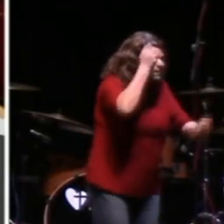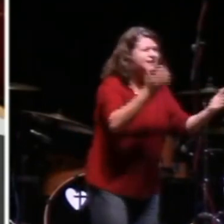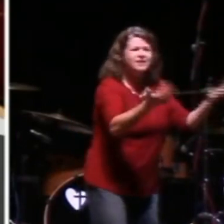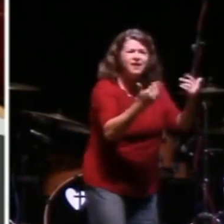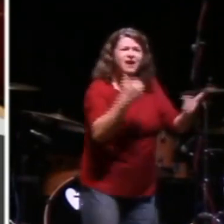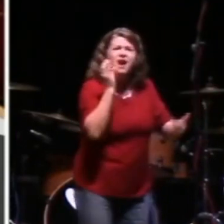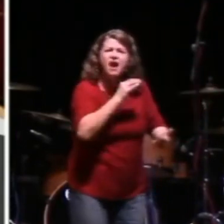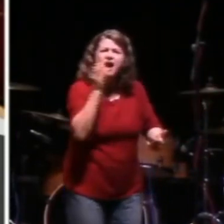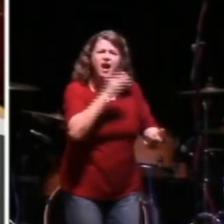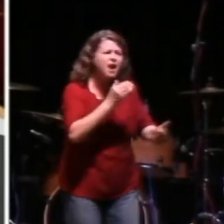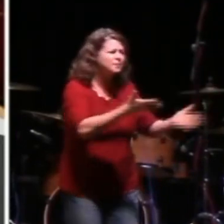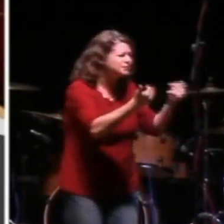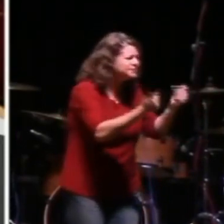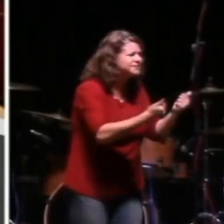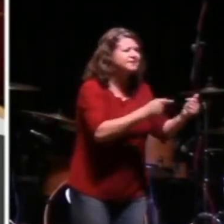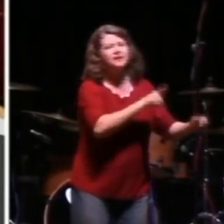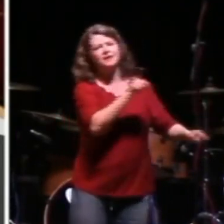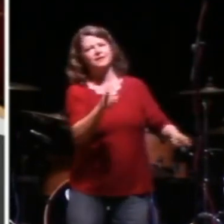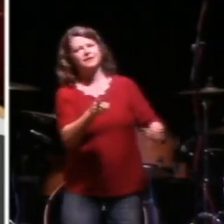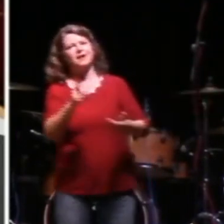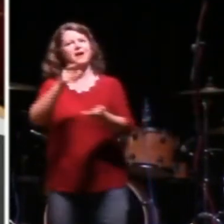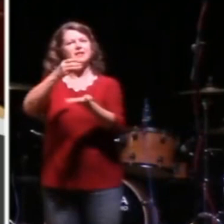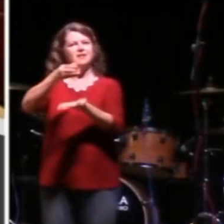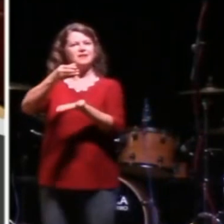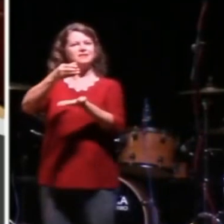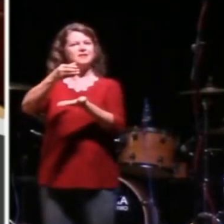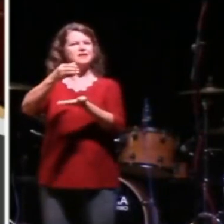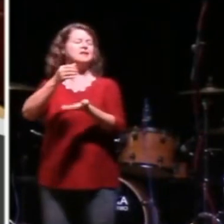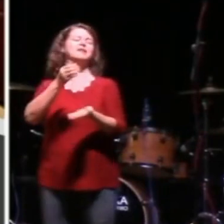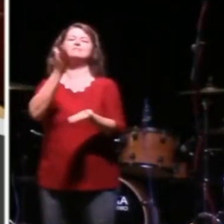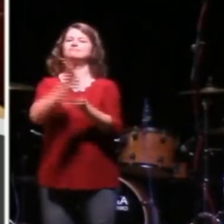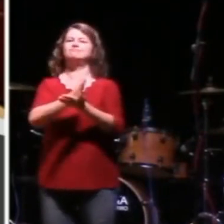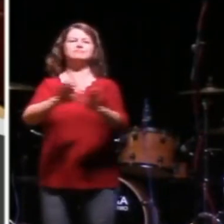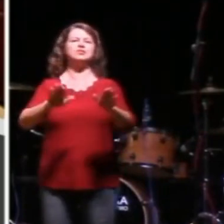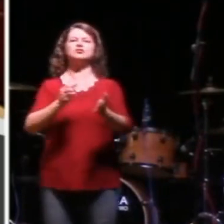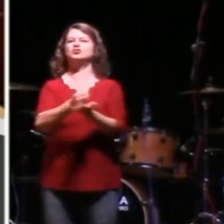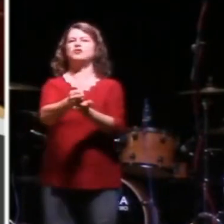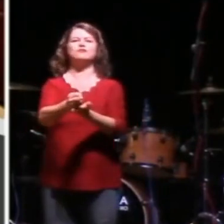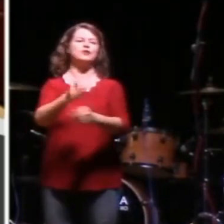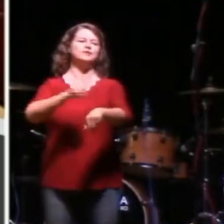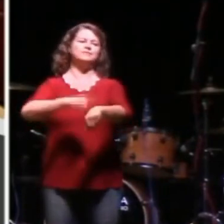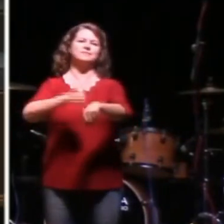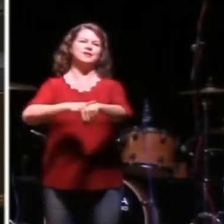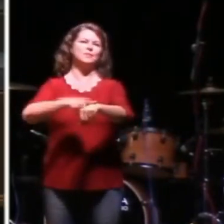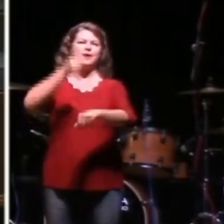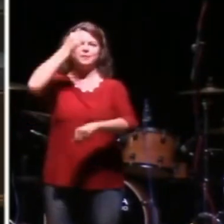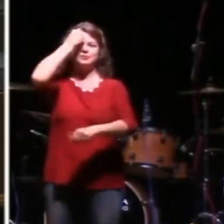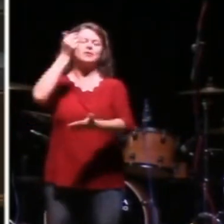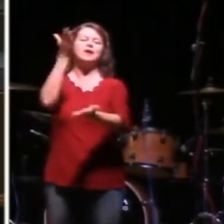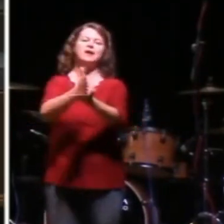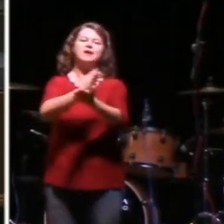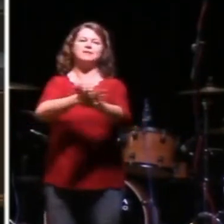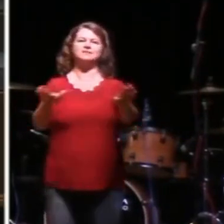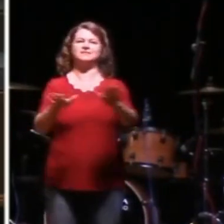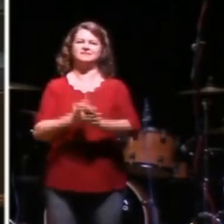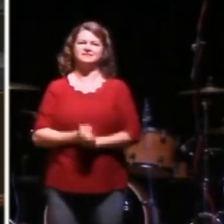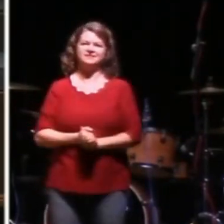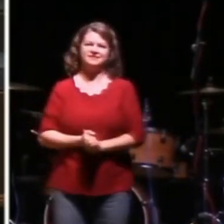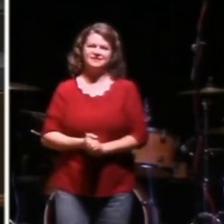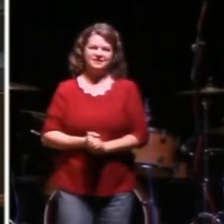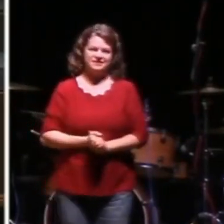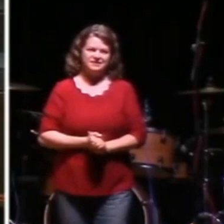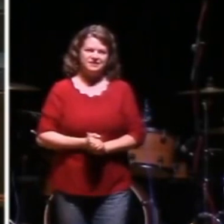taças não a oportunidade mais para arrependimento então querido aproveite esse tempo